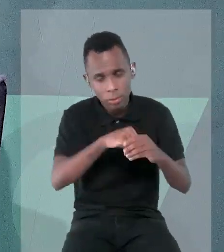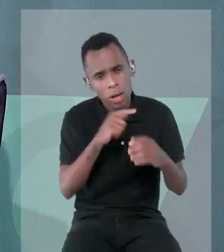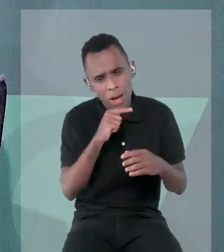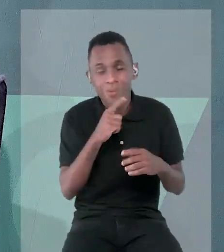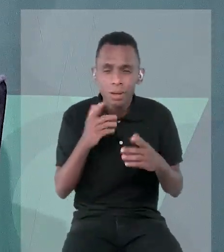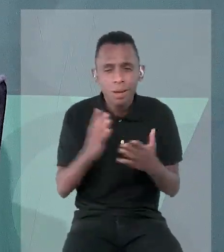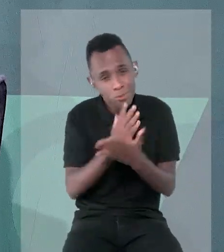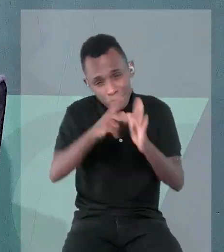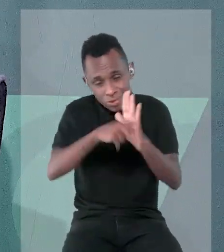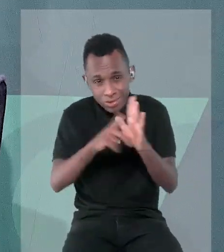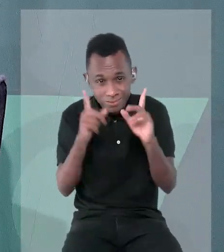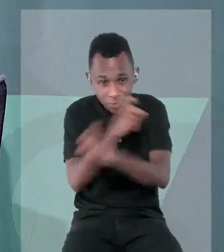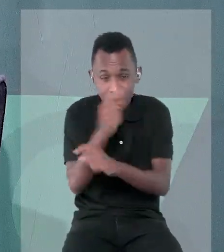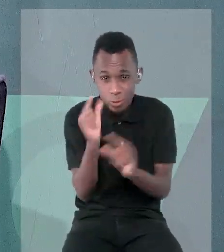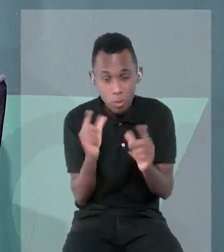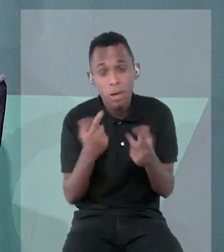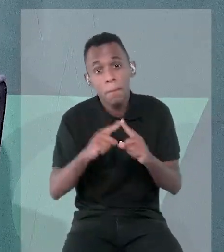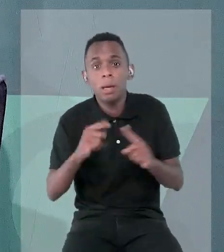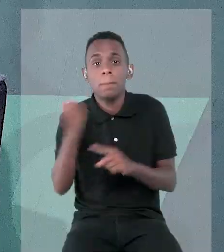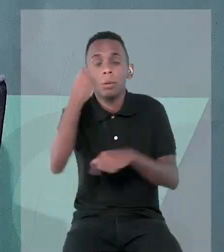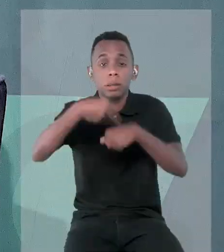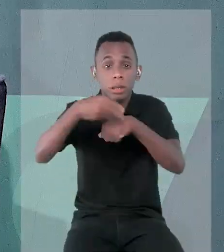É um pouquinho complexo, né? Mas é importante falar